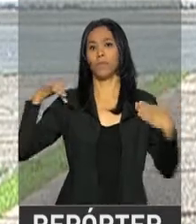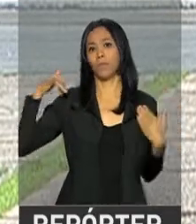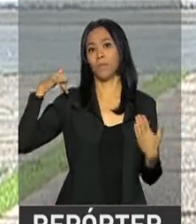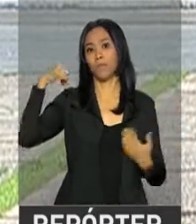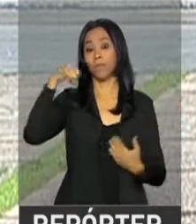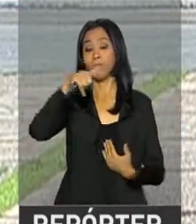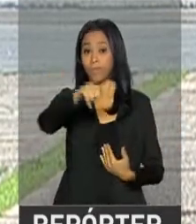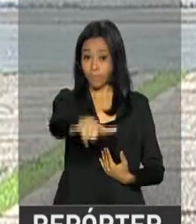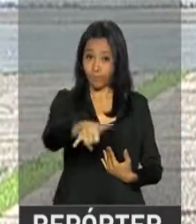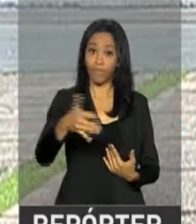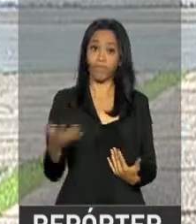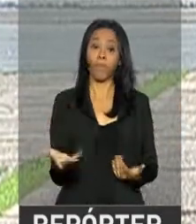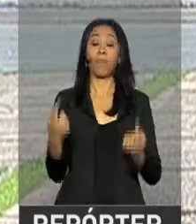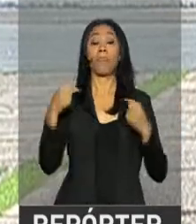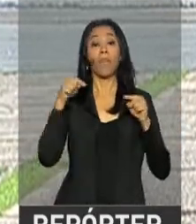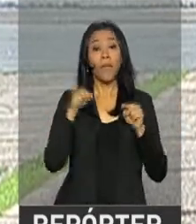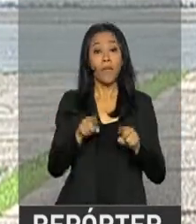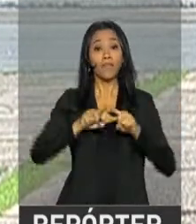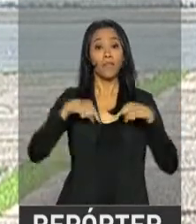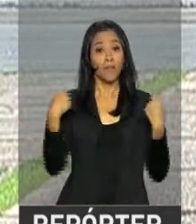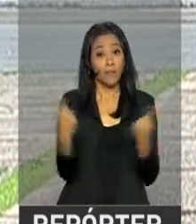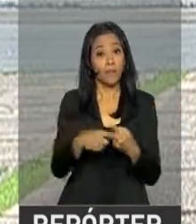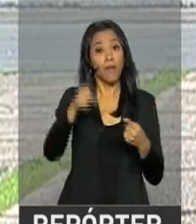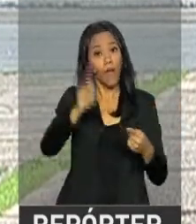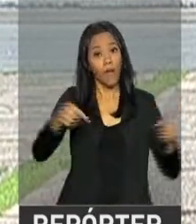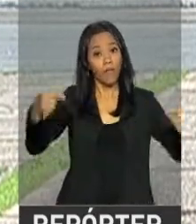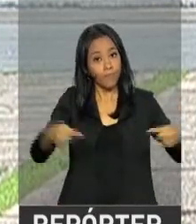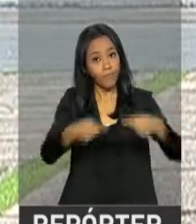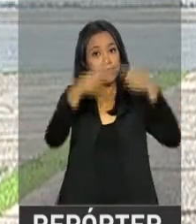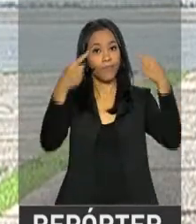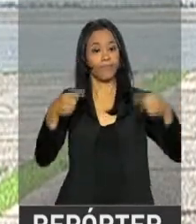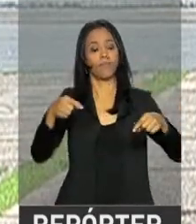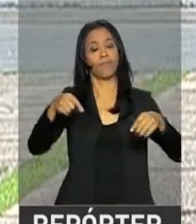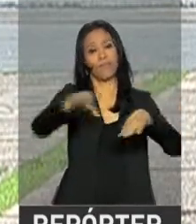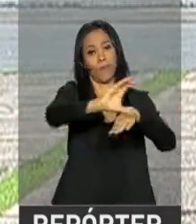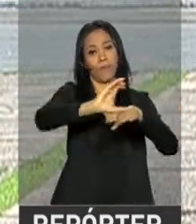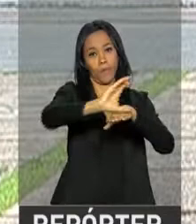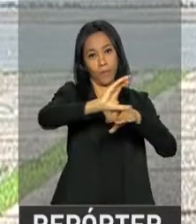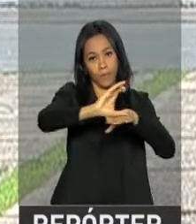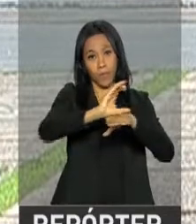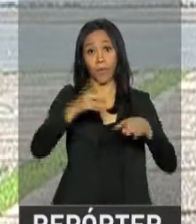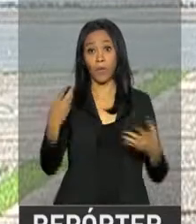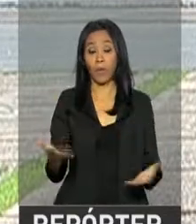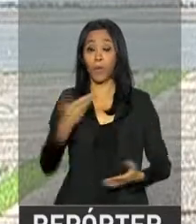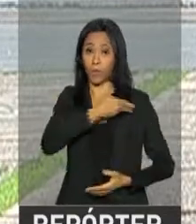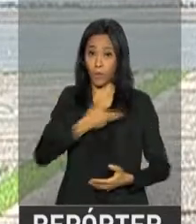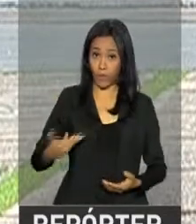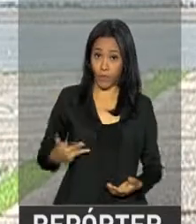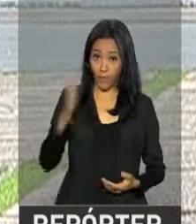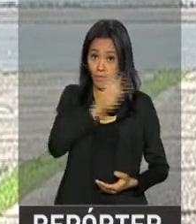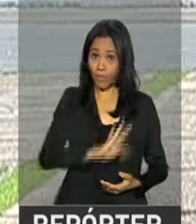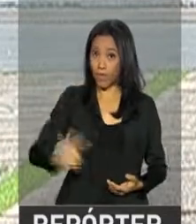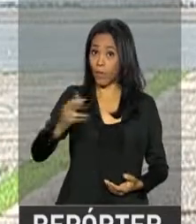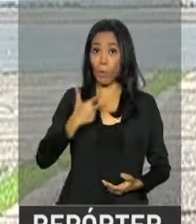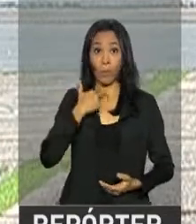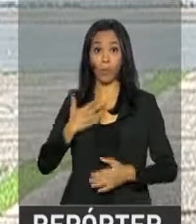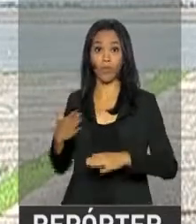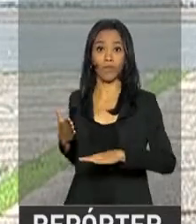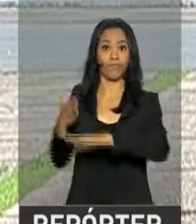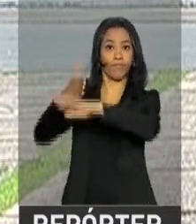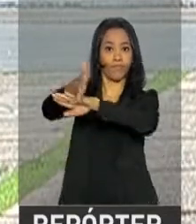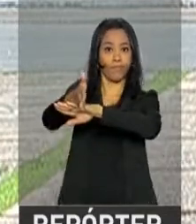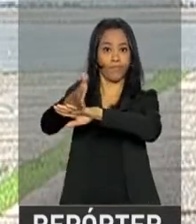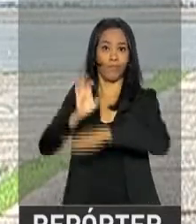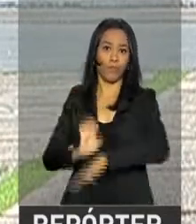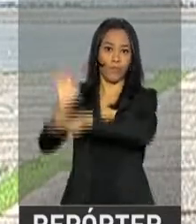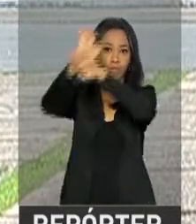a intervenção federal é um procedimento regulado pela constituição em condições normais o governo federal não pode intervir nos estados mas o